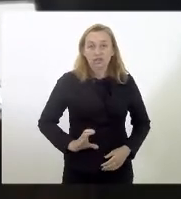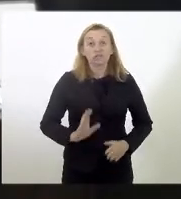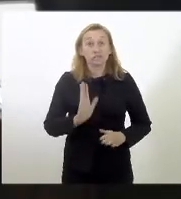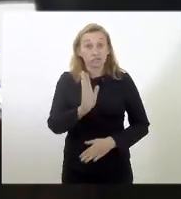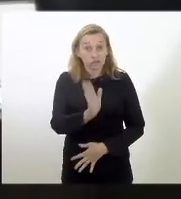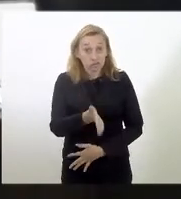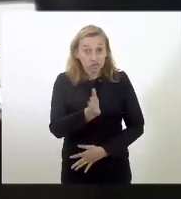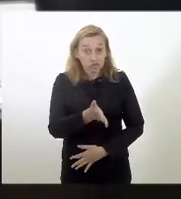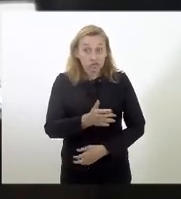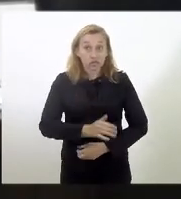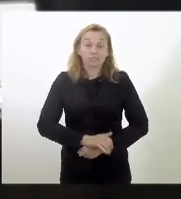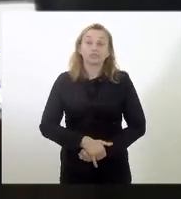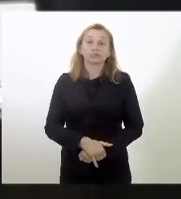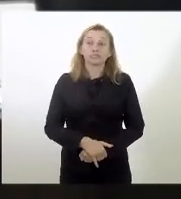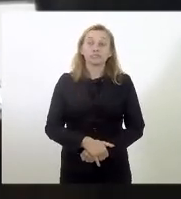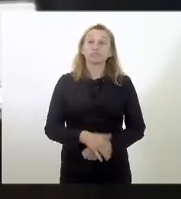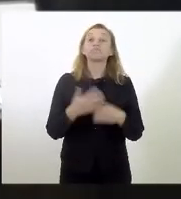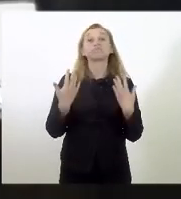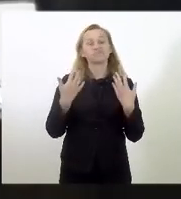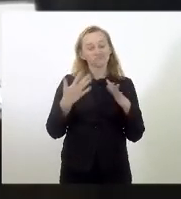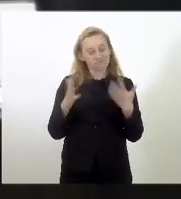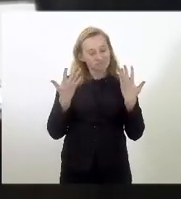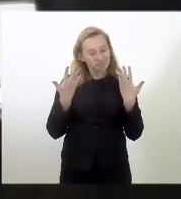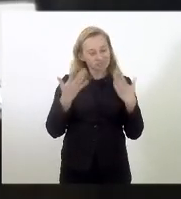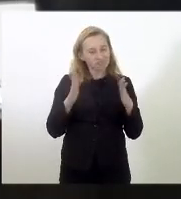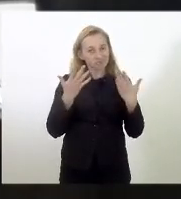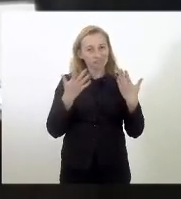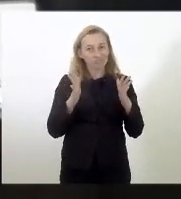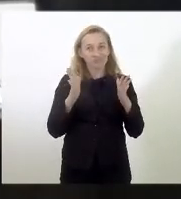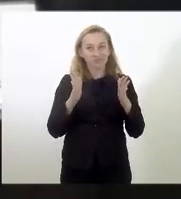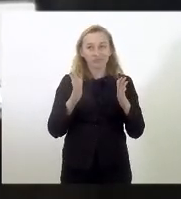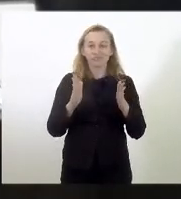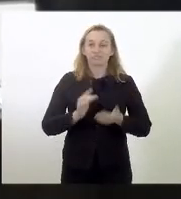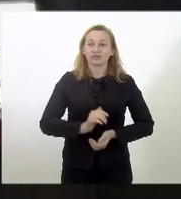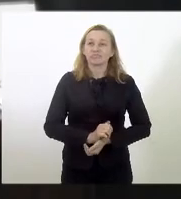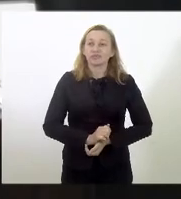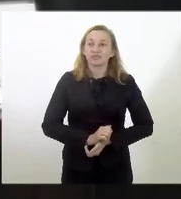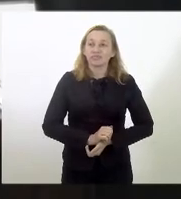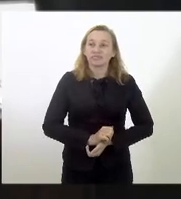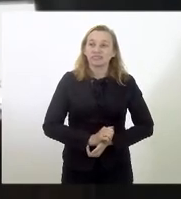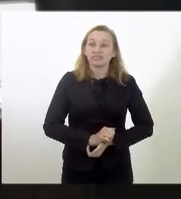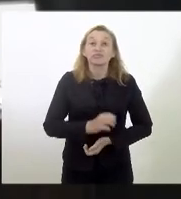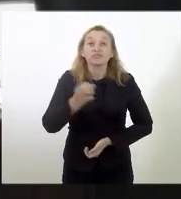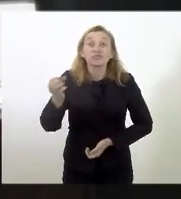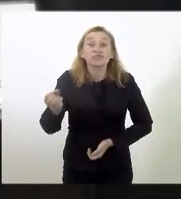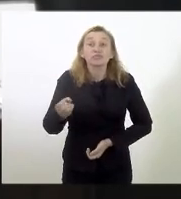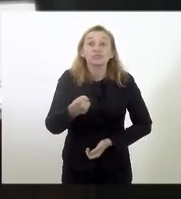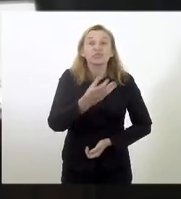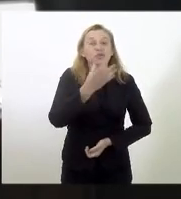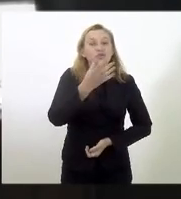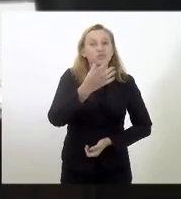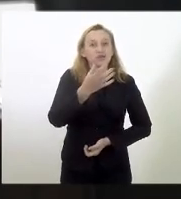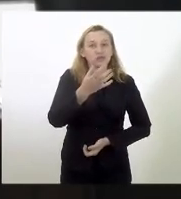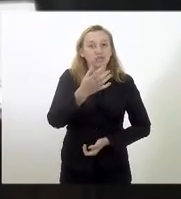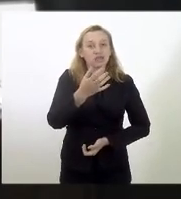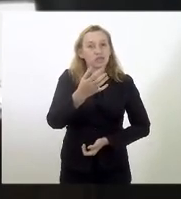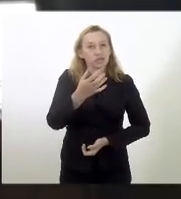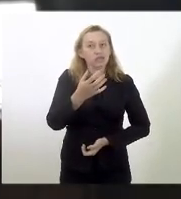já dou os parabéns por essas belíssimas, por essas novas